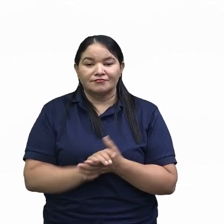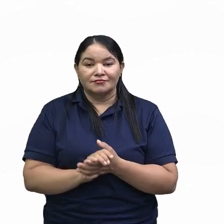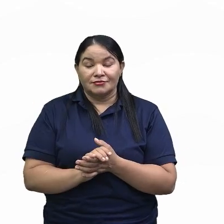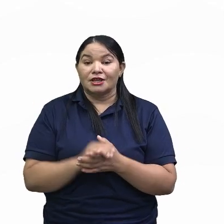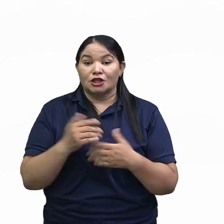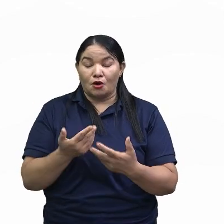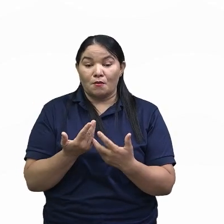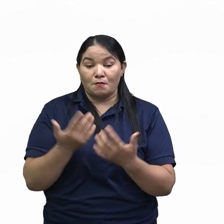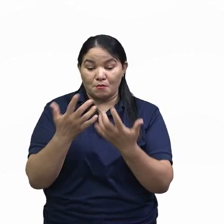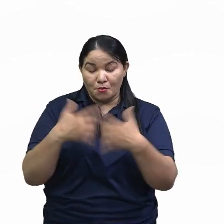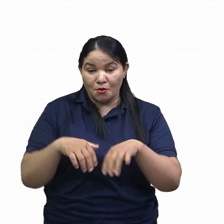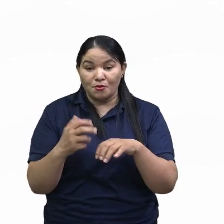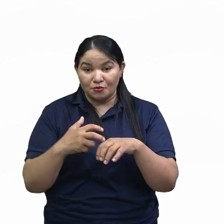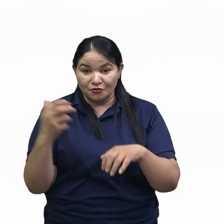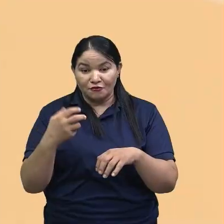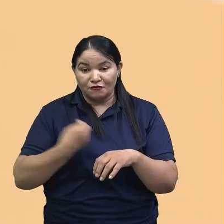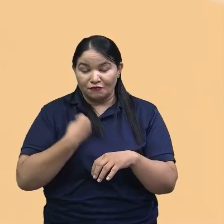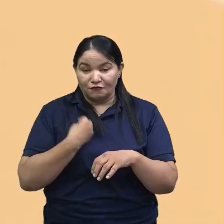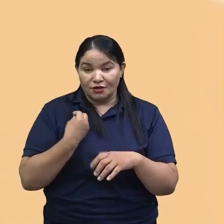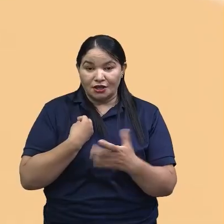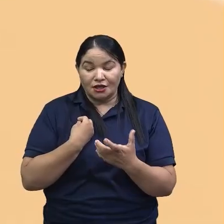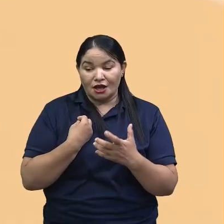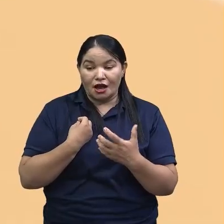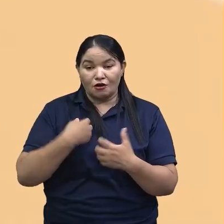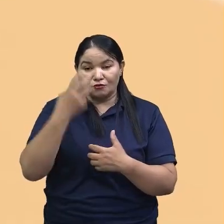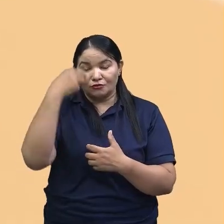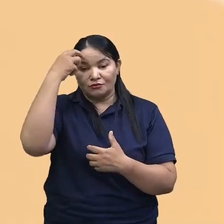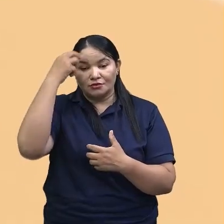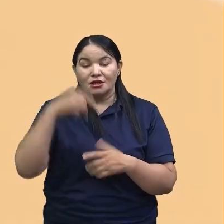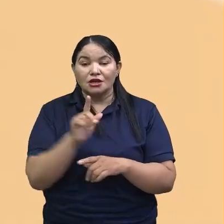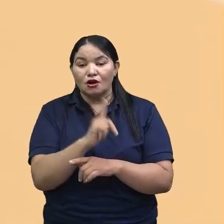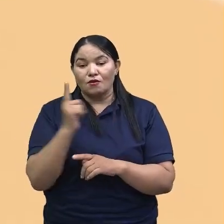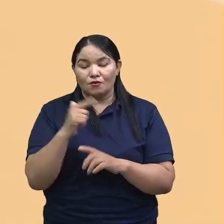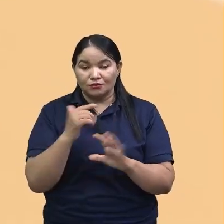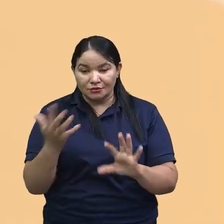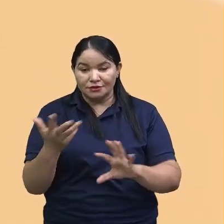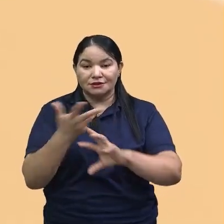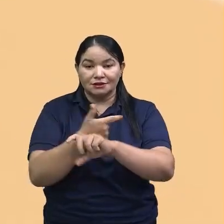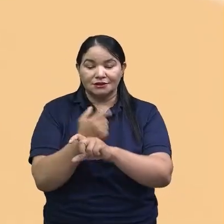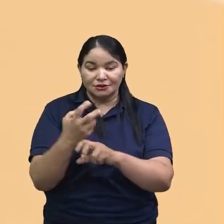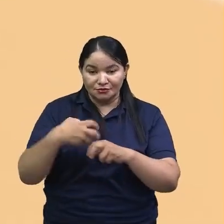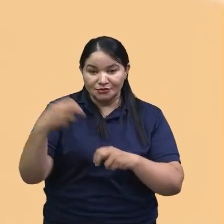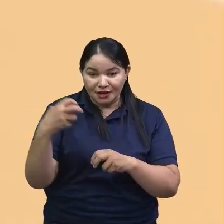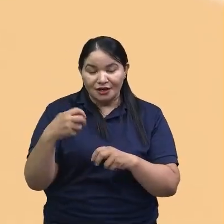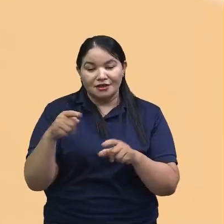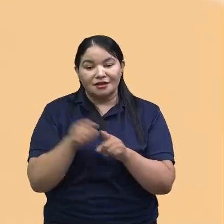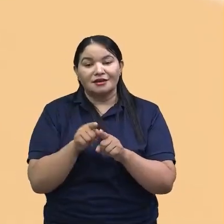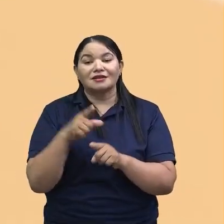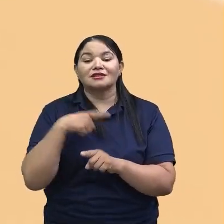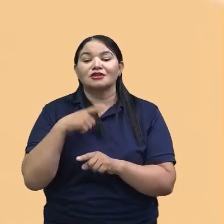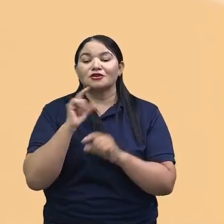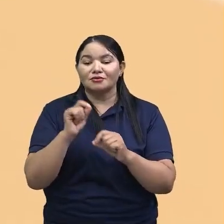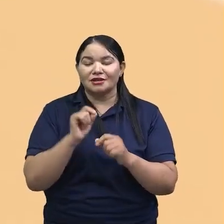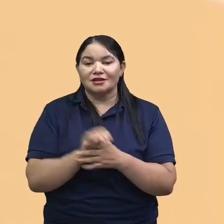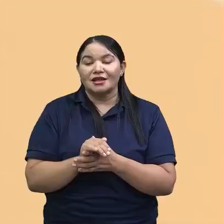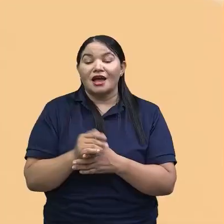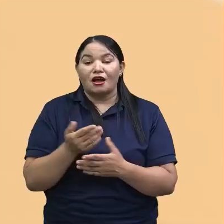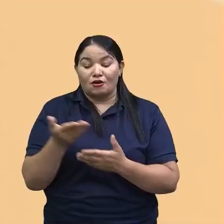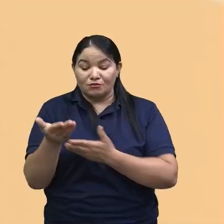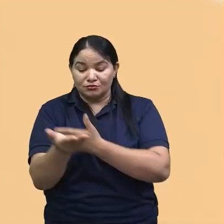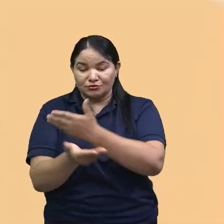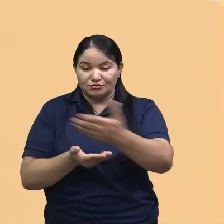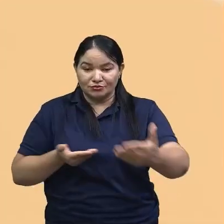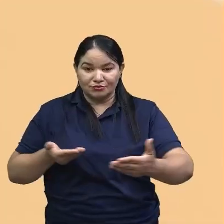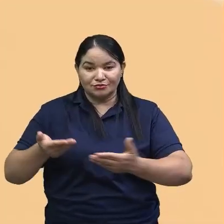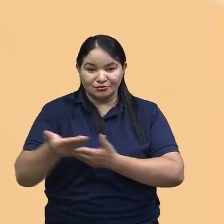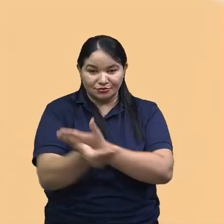essa convivência dessas culturas, e a interculturalidade é quando eles acabam fazendo